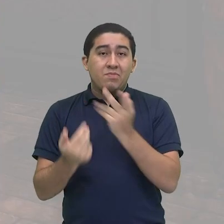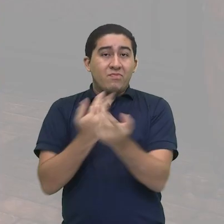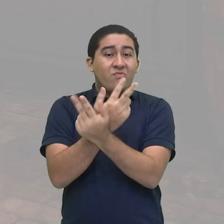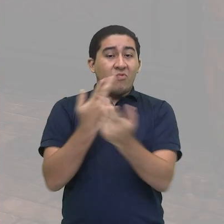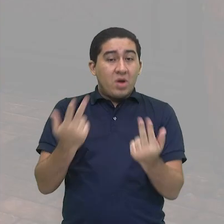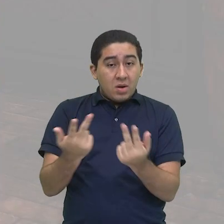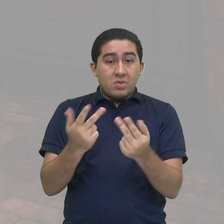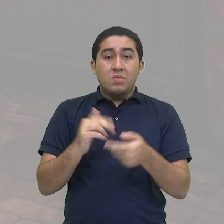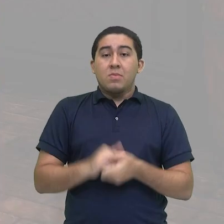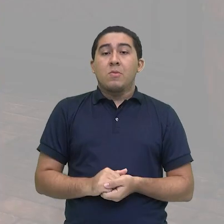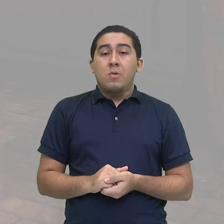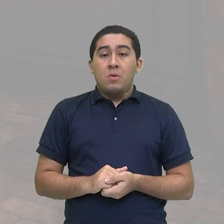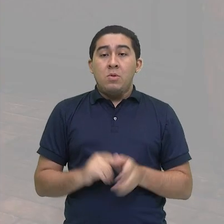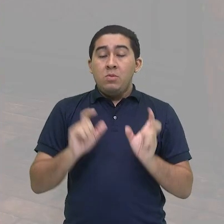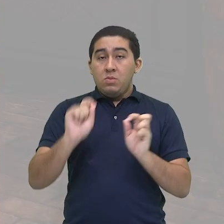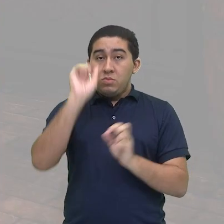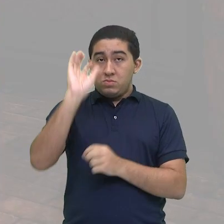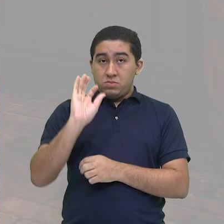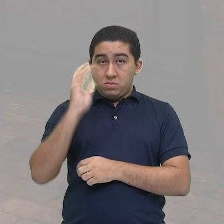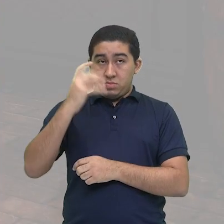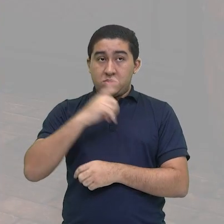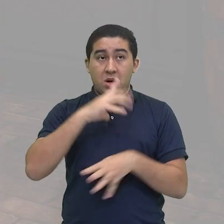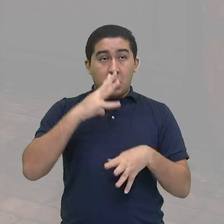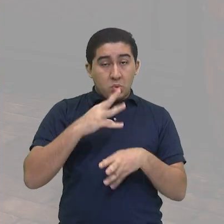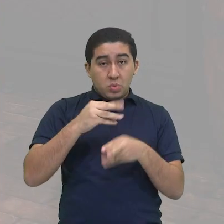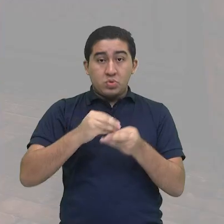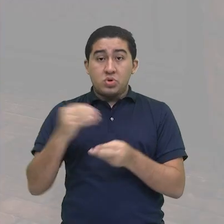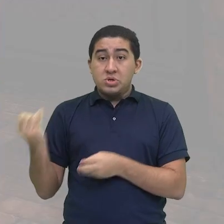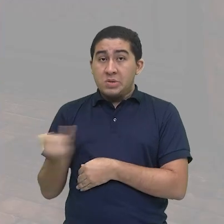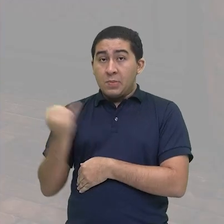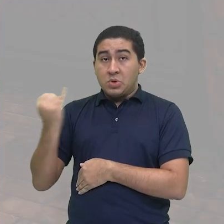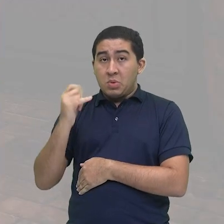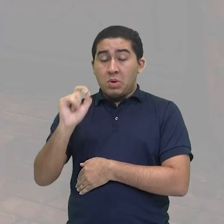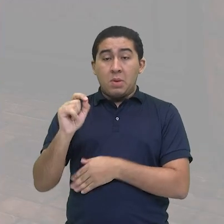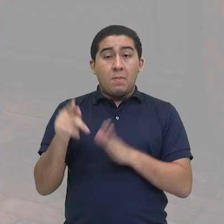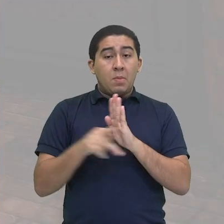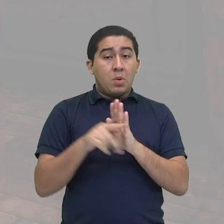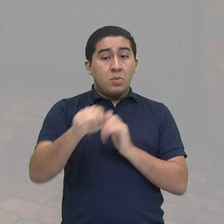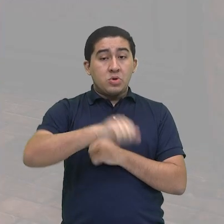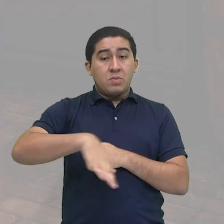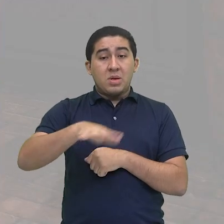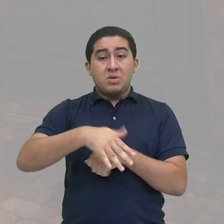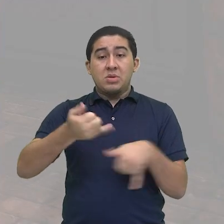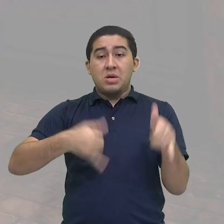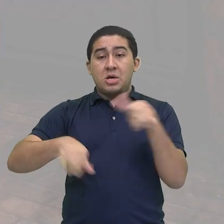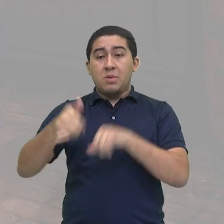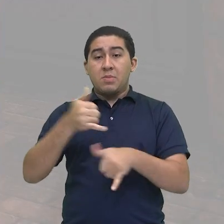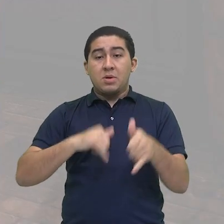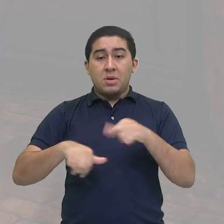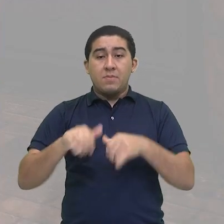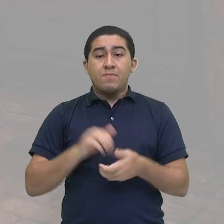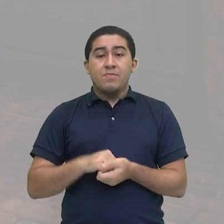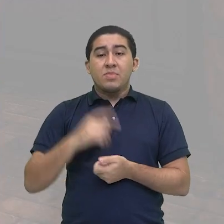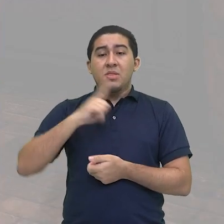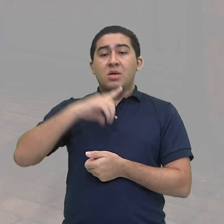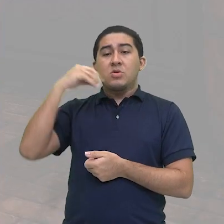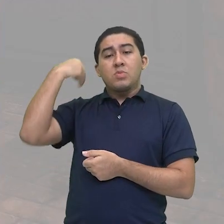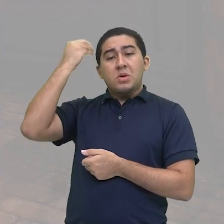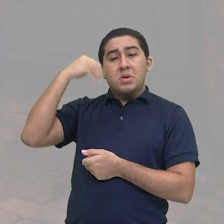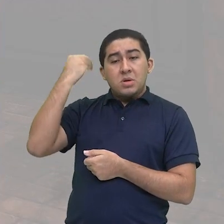eles fizeram contribuições importantes para o campo da química,